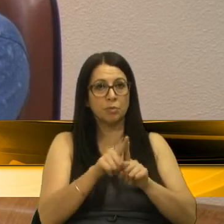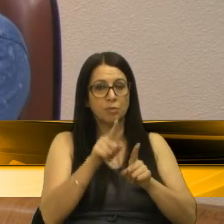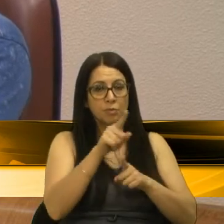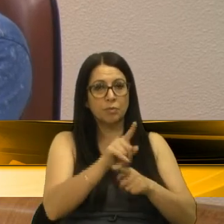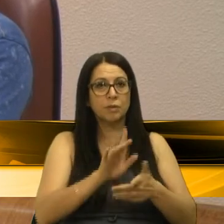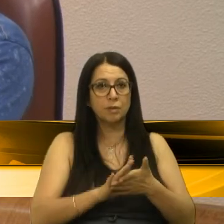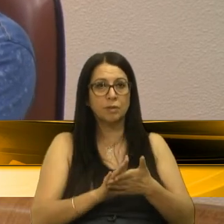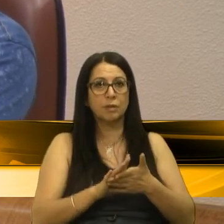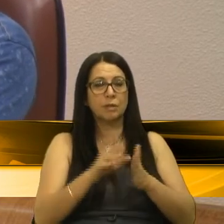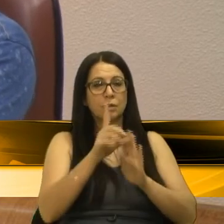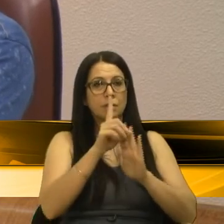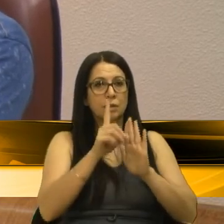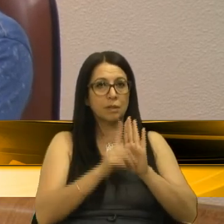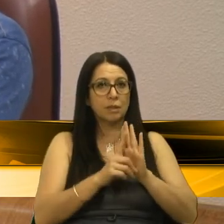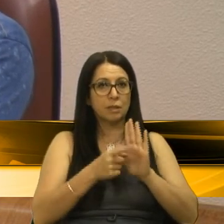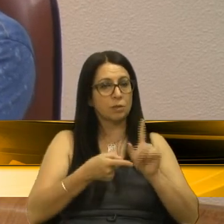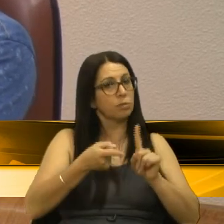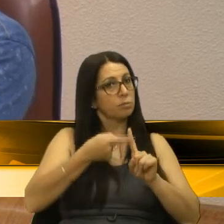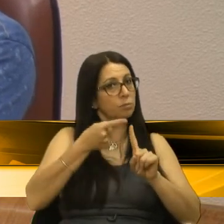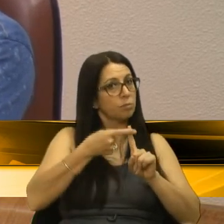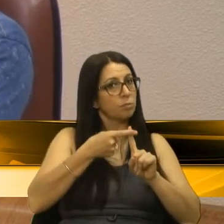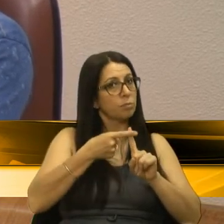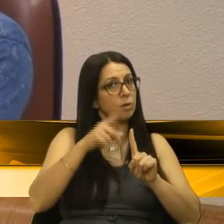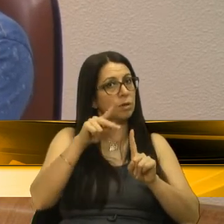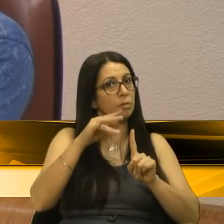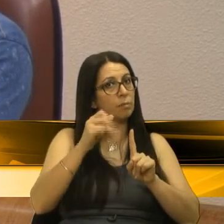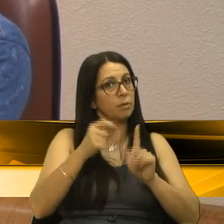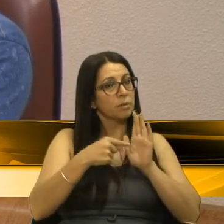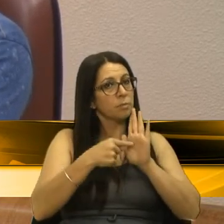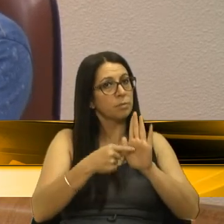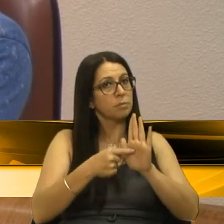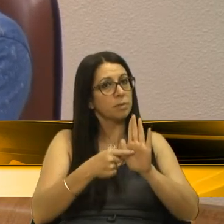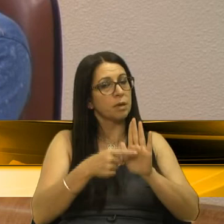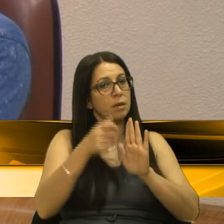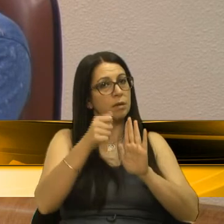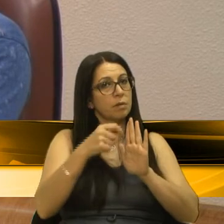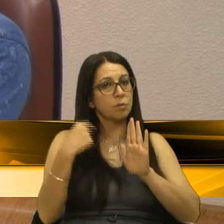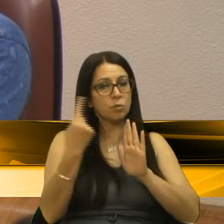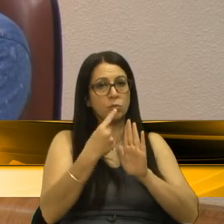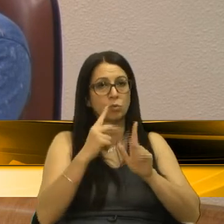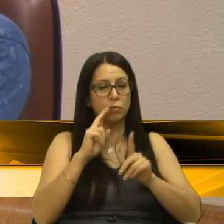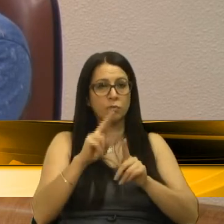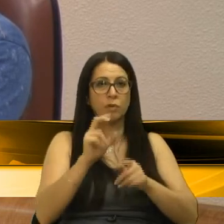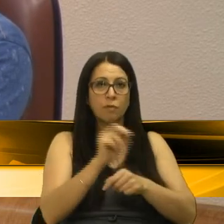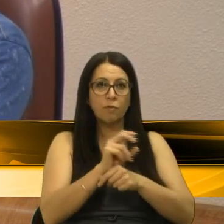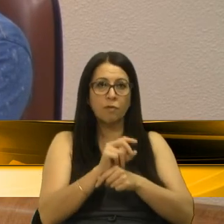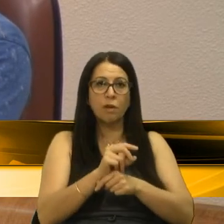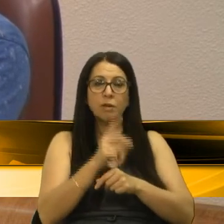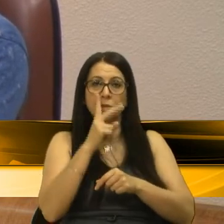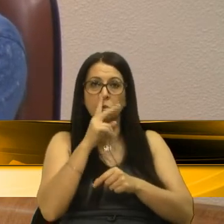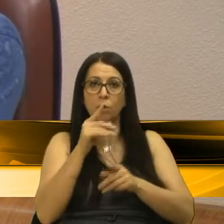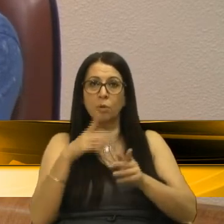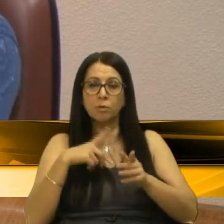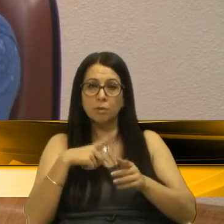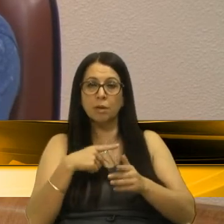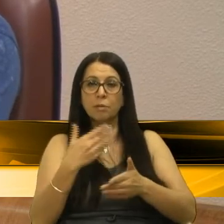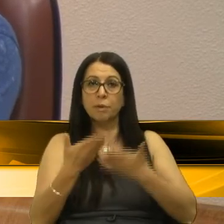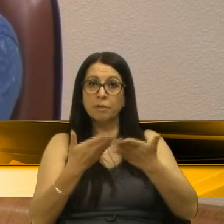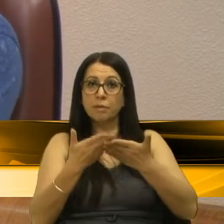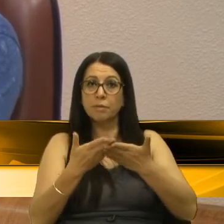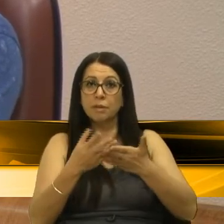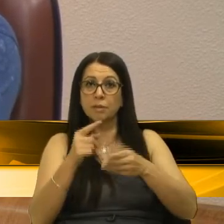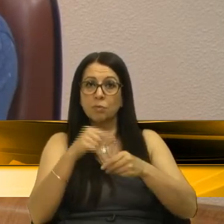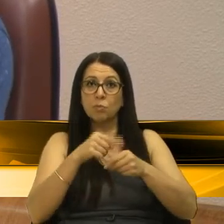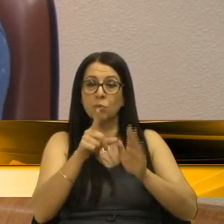deste decreto. 1. Peça gráfica com a representação A. Do número máximo de vagas que o imóvel comporta, atendendo às dimensões previstas no